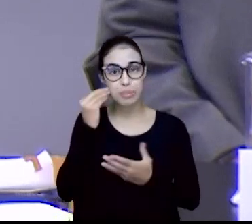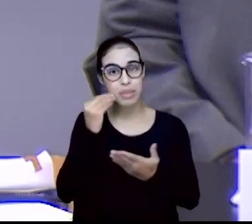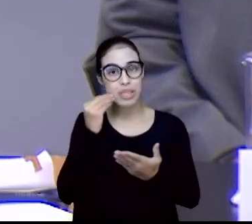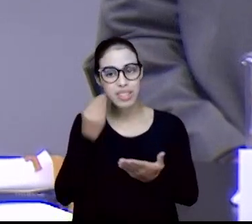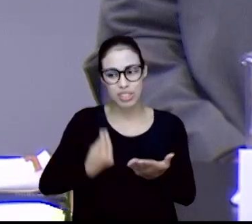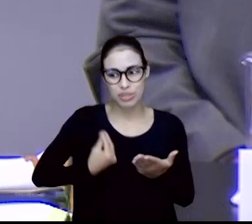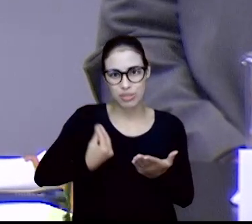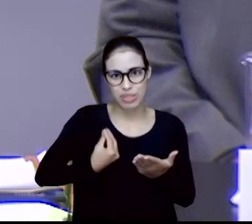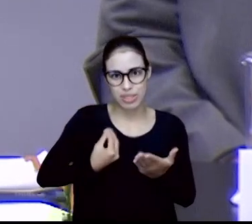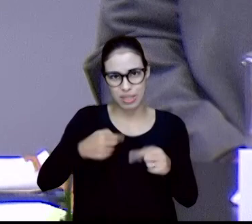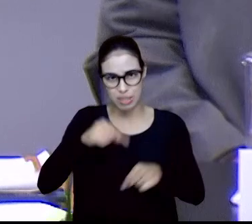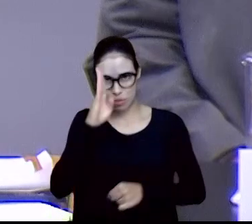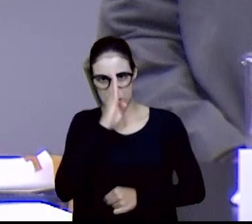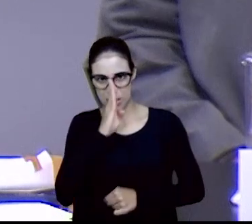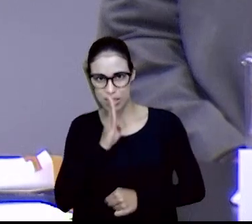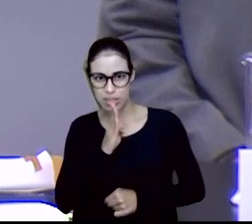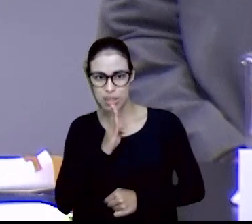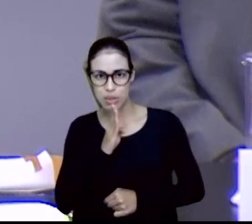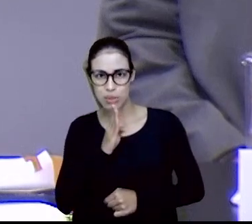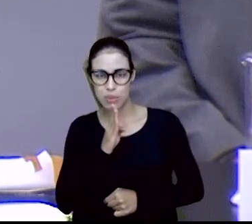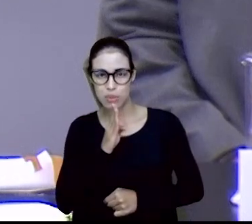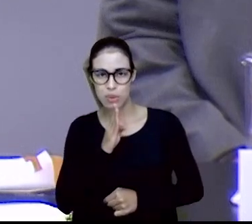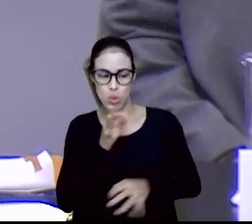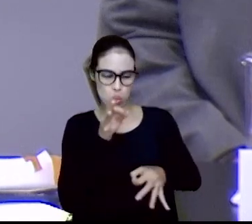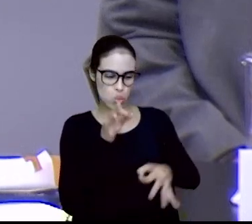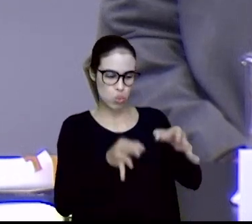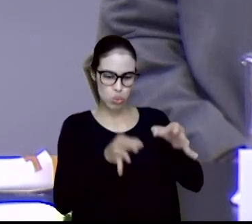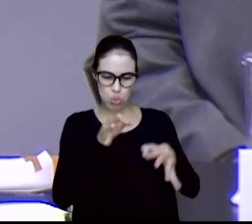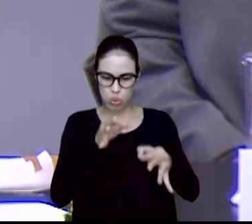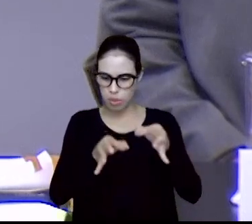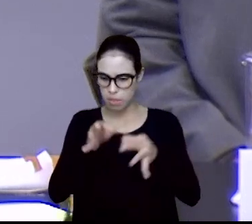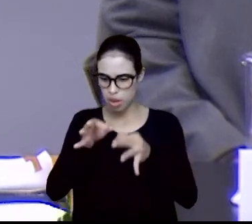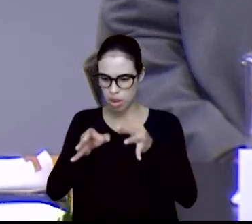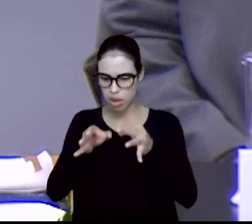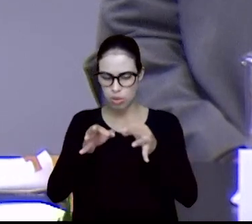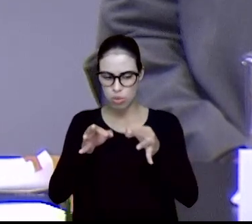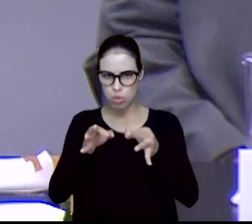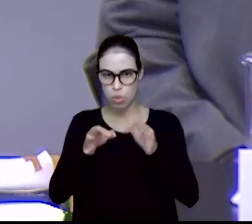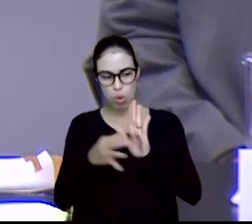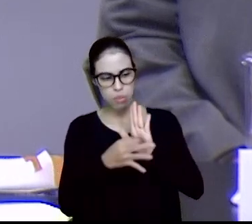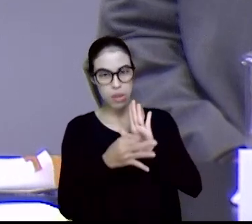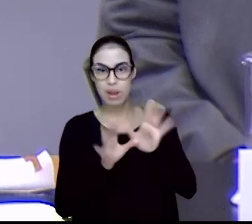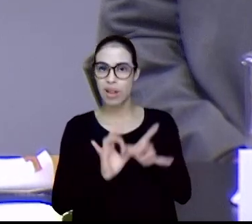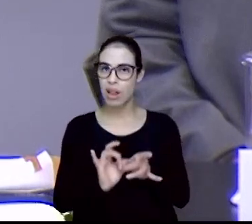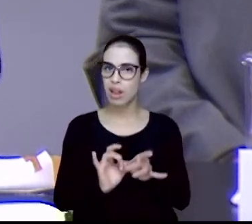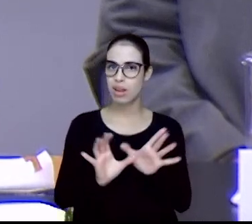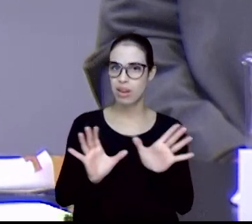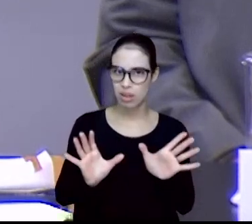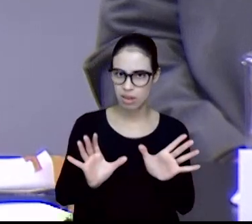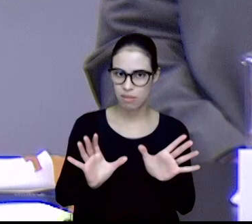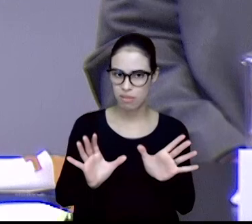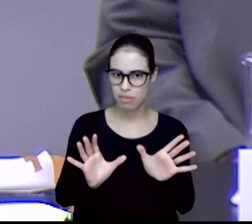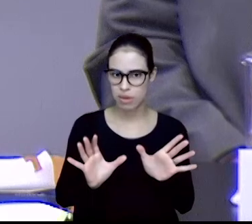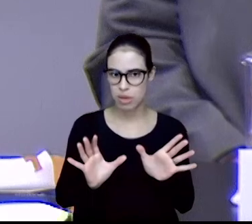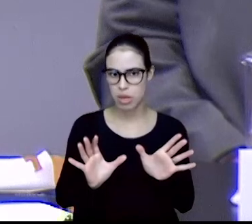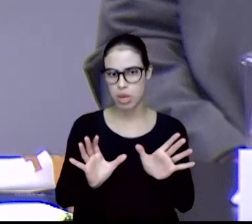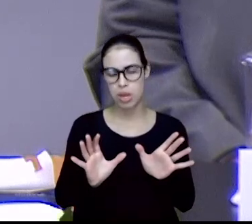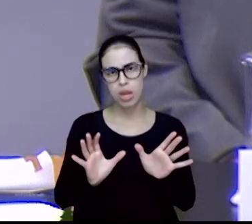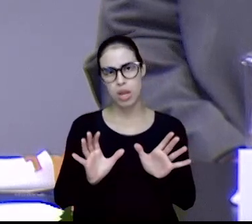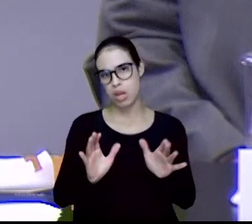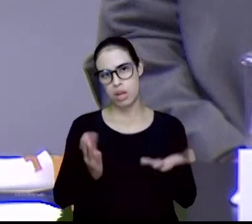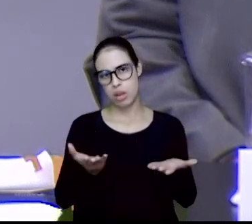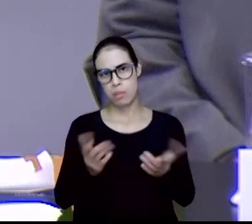o princípio da livre convicção, do livre convencimento, sempre foi potencializado. O juiz, eu decido de acordo com a